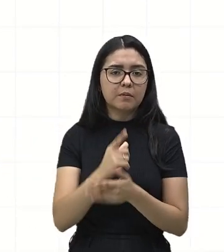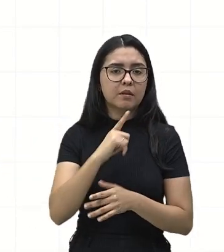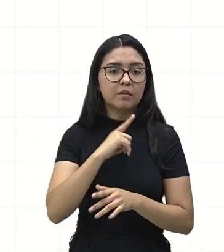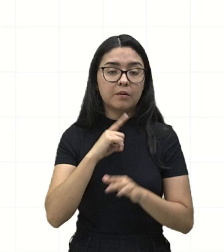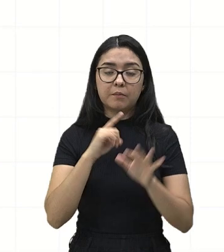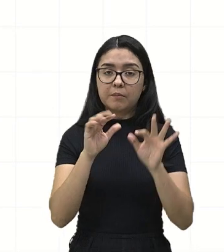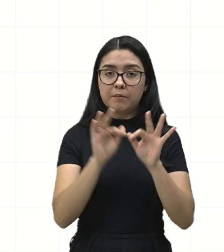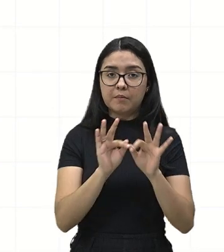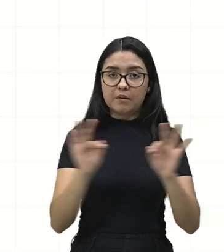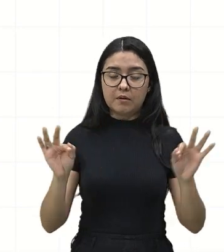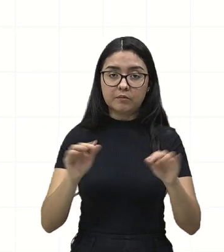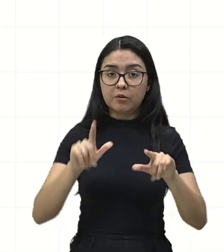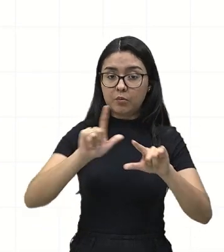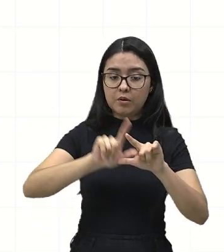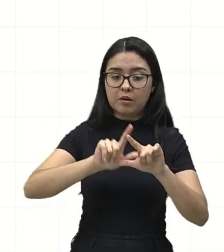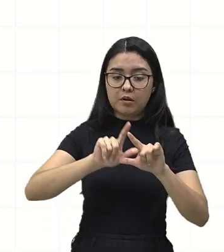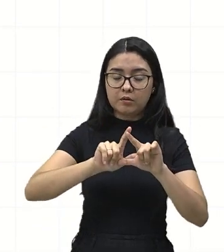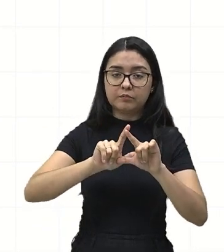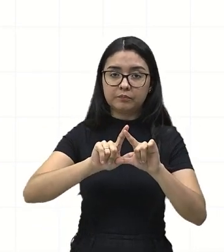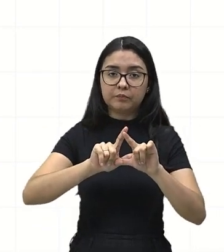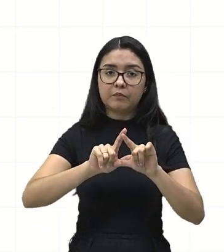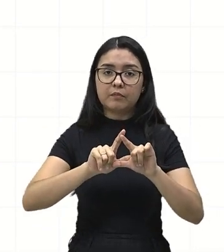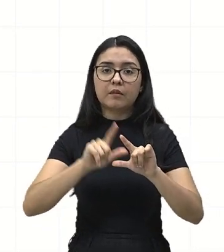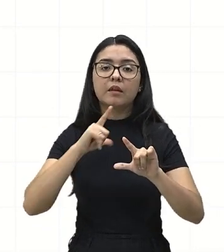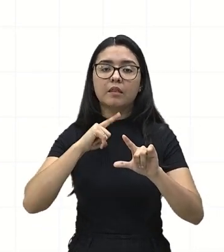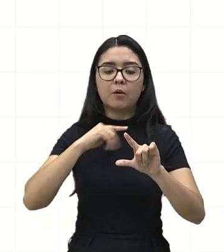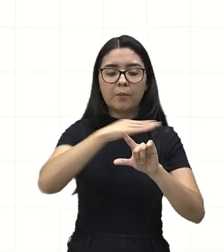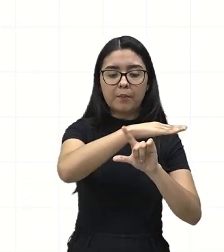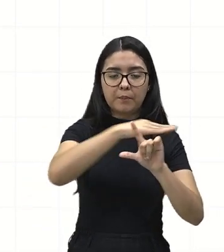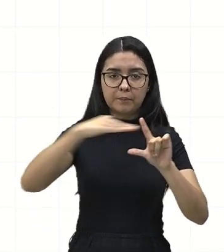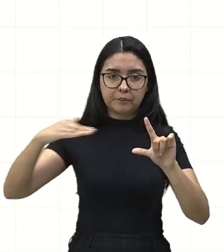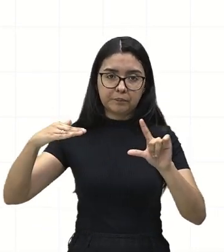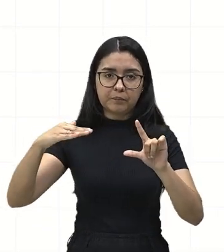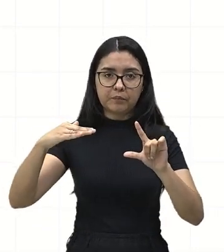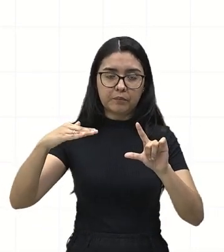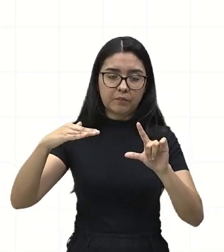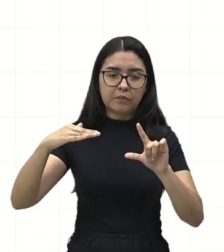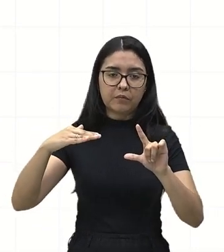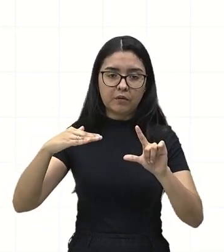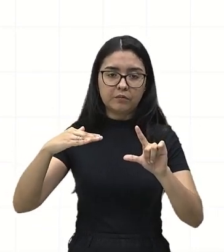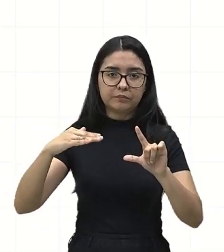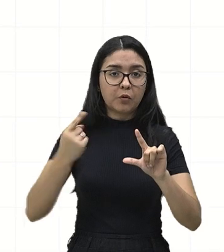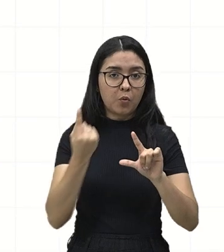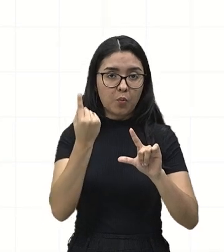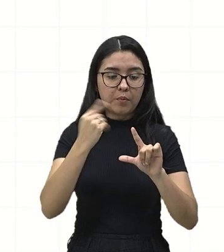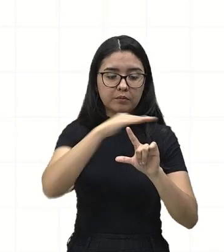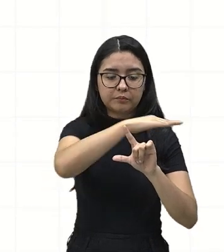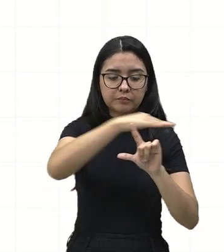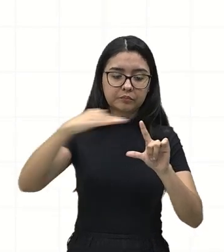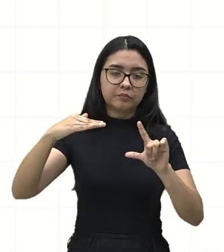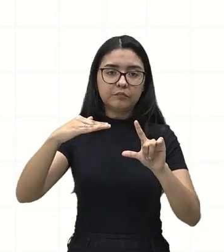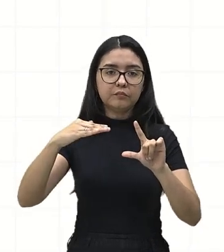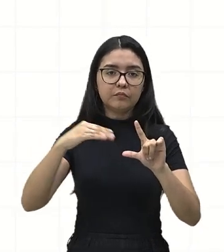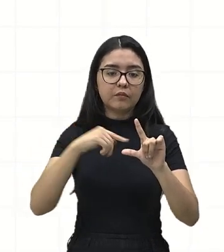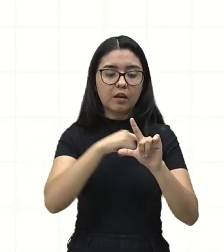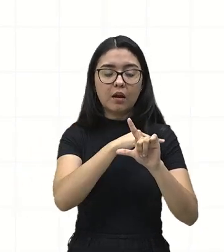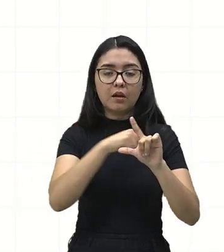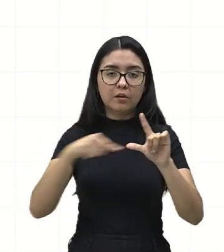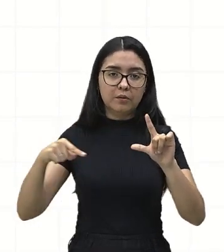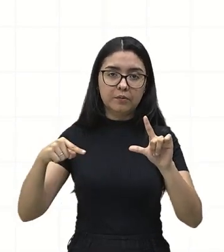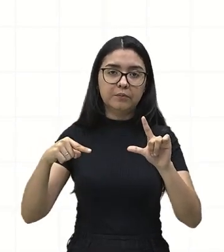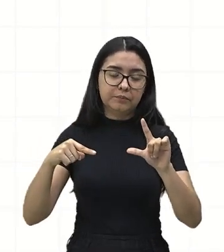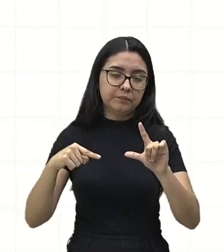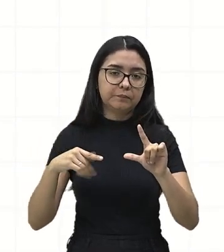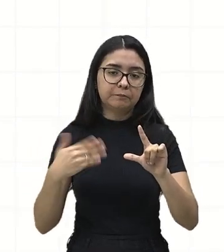reta, um triângulo, e esse triângulo vai ser cortado por uma reta paralelo a um dos